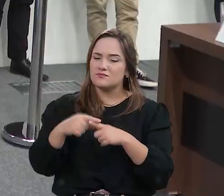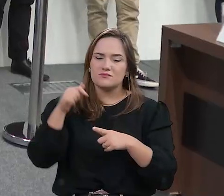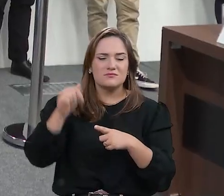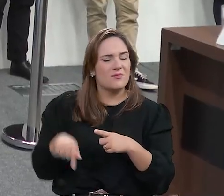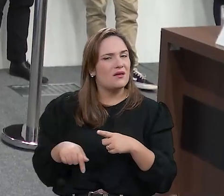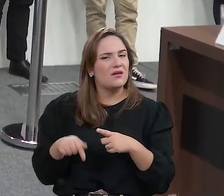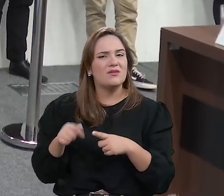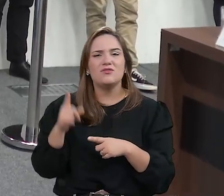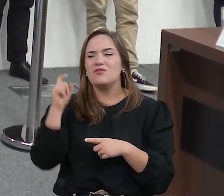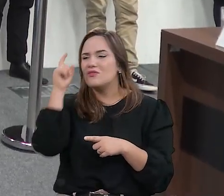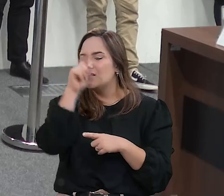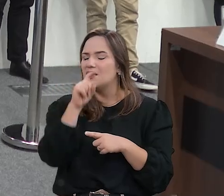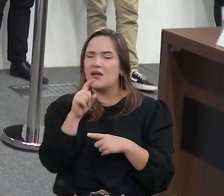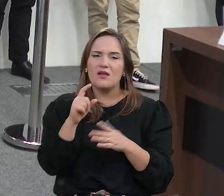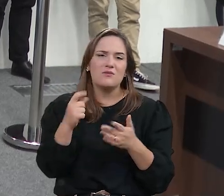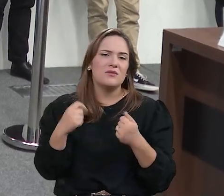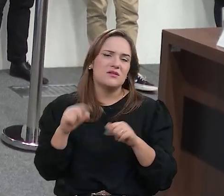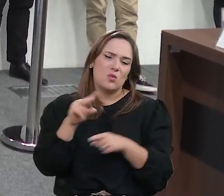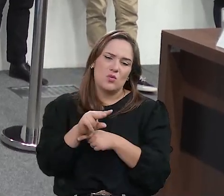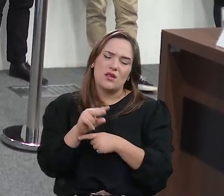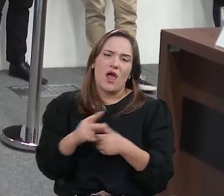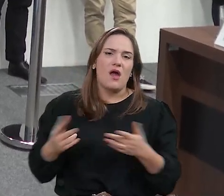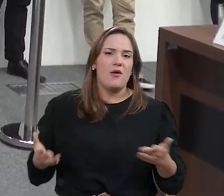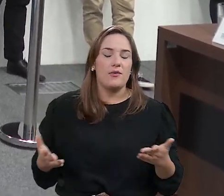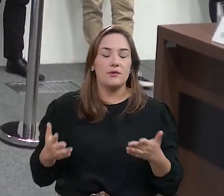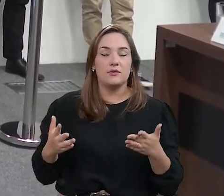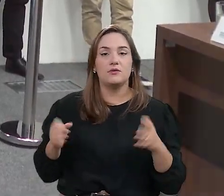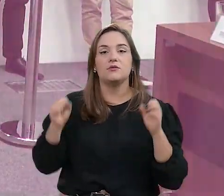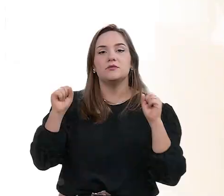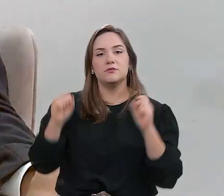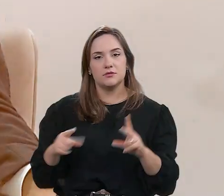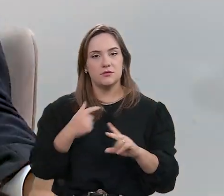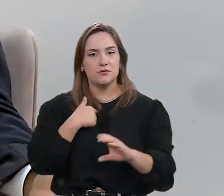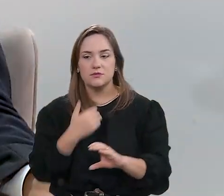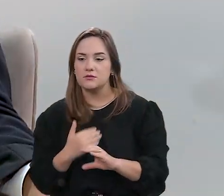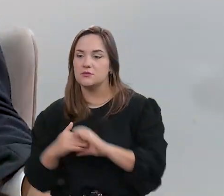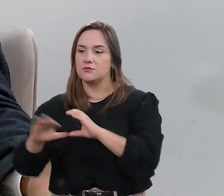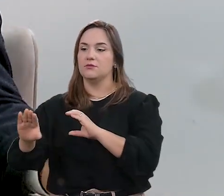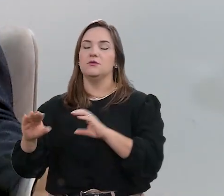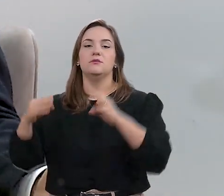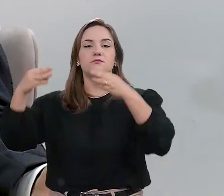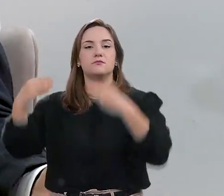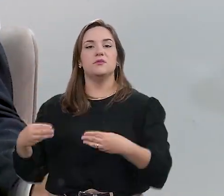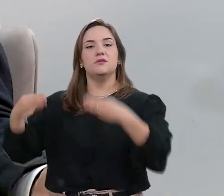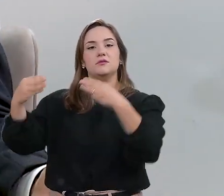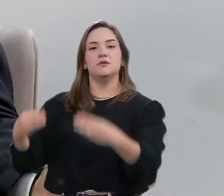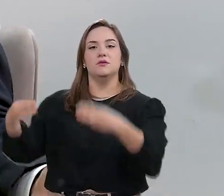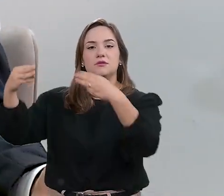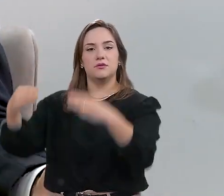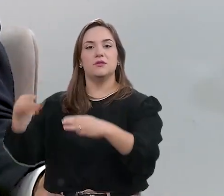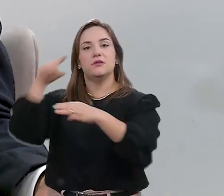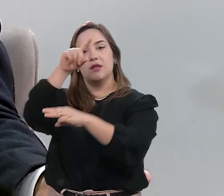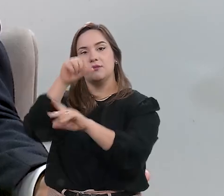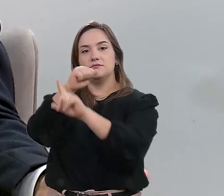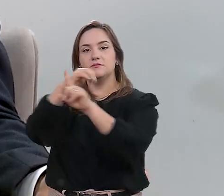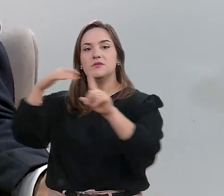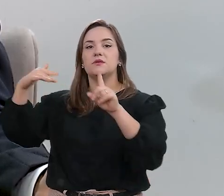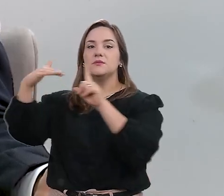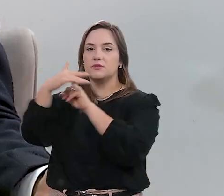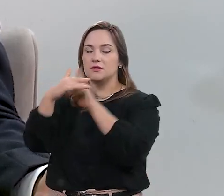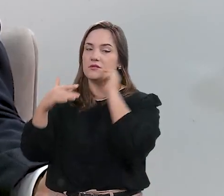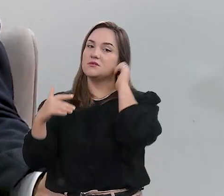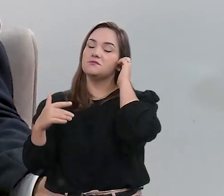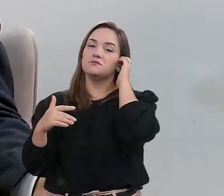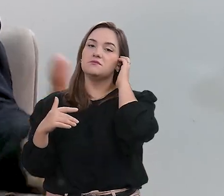sensível, né? E aí eu encaminhei para o Ministério do Meio Ambiente, eu pedi socorro, né, para o Ministério do Meio